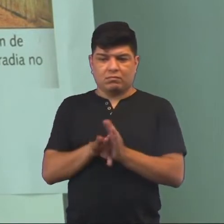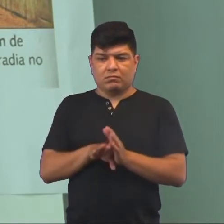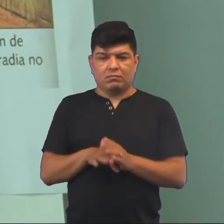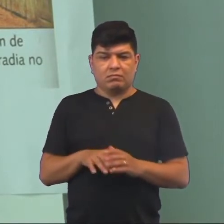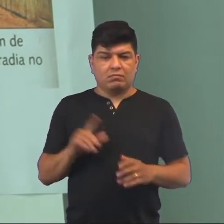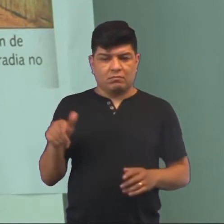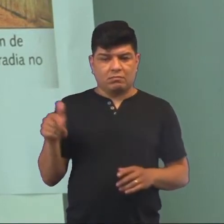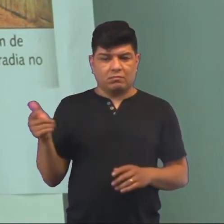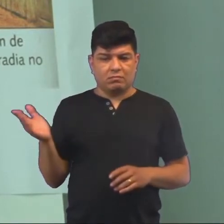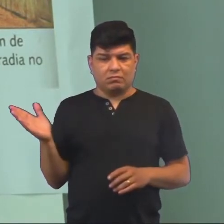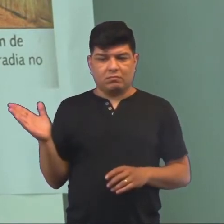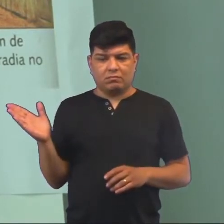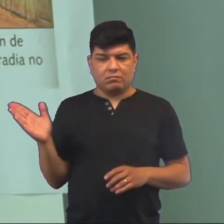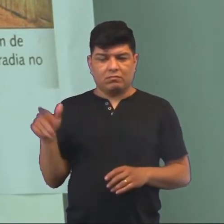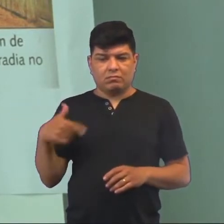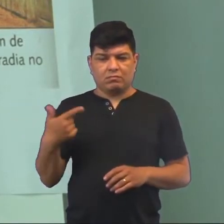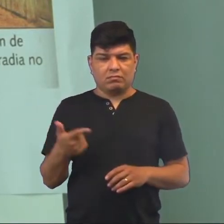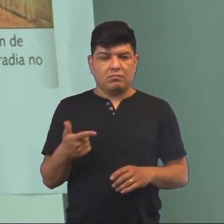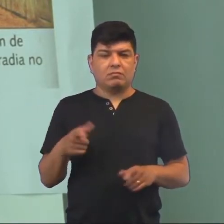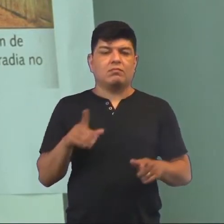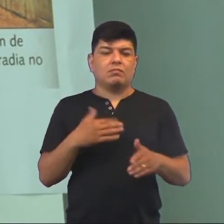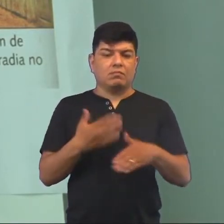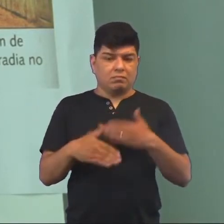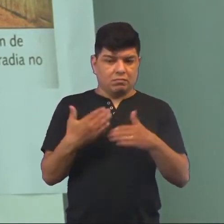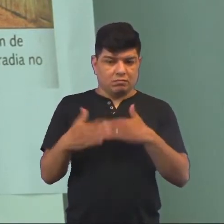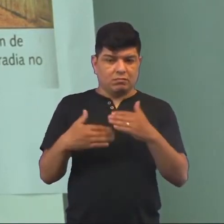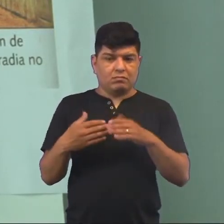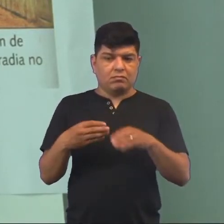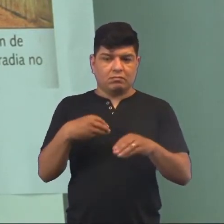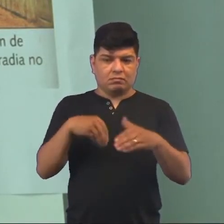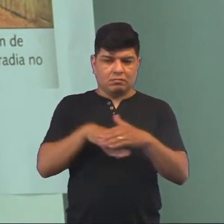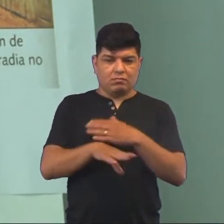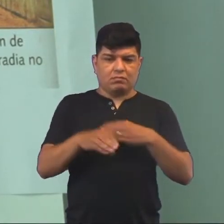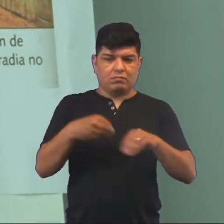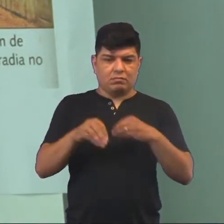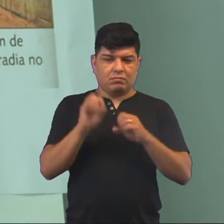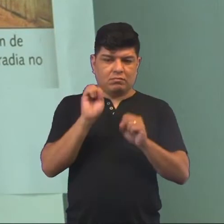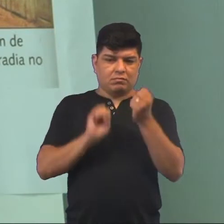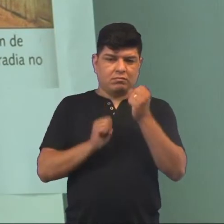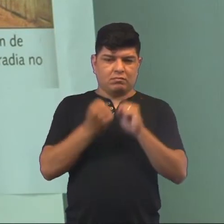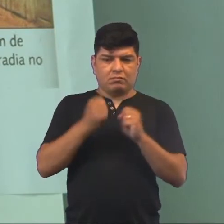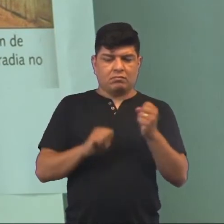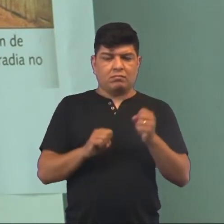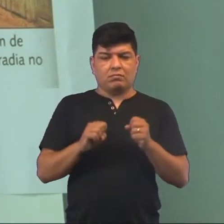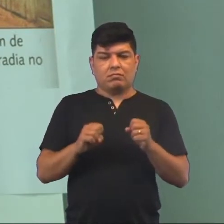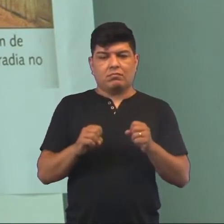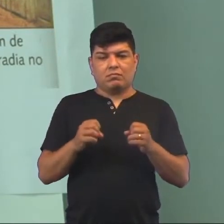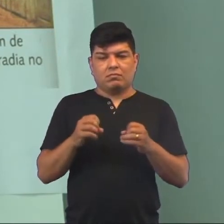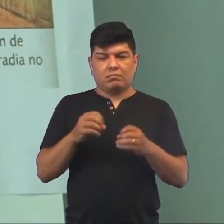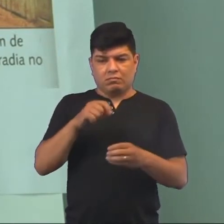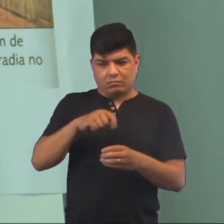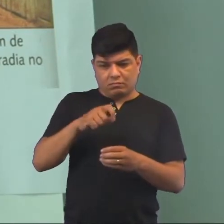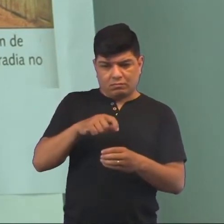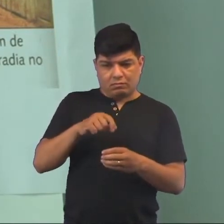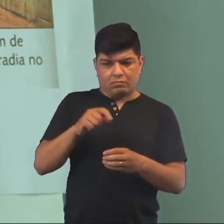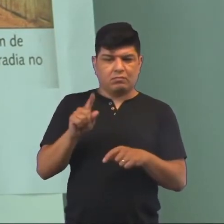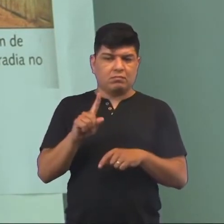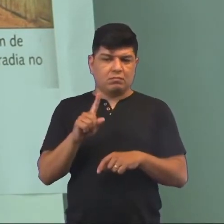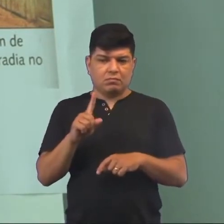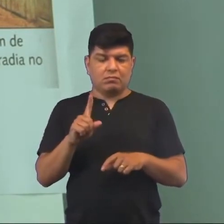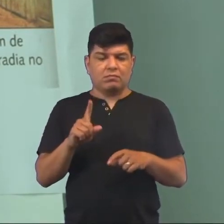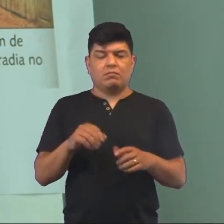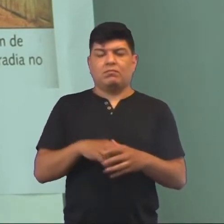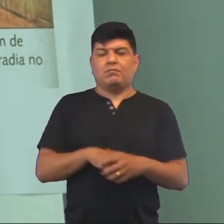aqui. Esses já passaram por um empacotamento, passaram pela indústria, ó. Não tá os grãos aqui por si só como